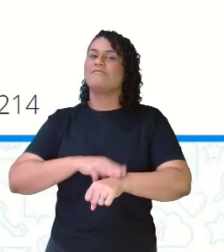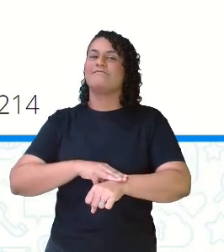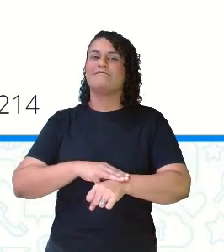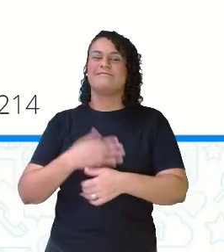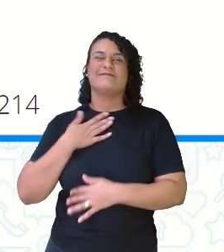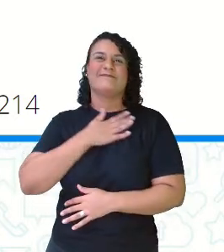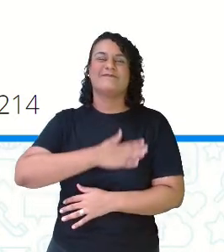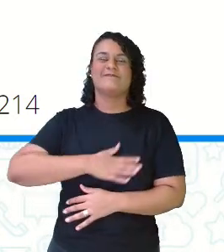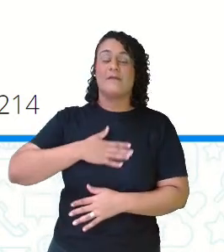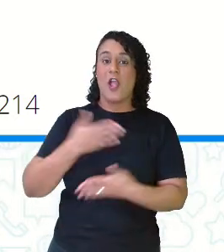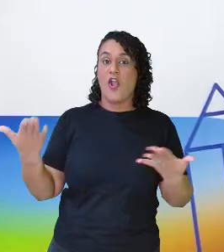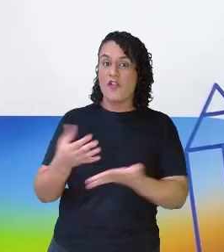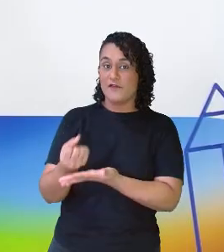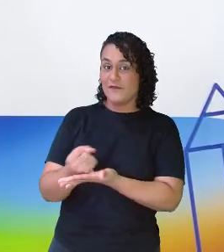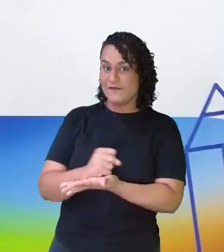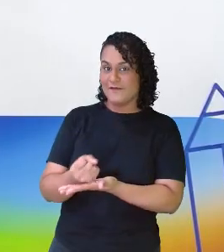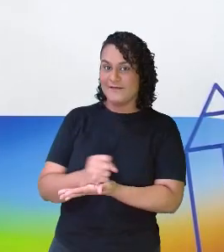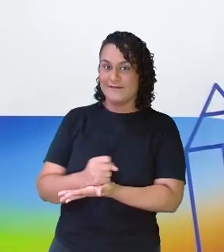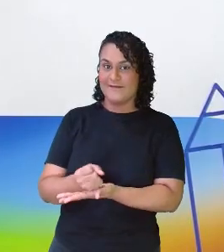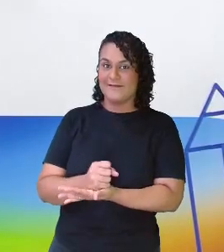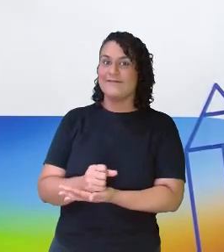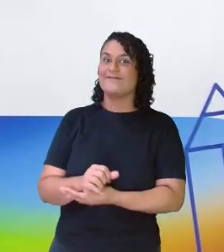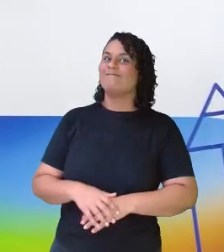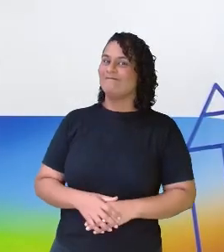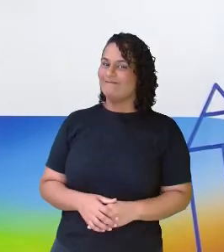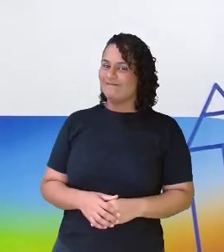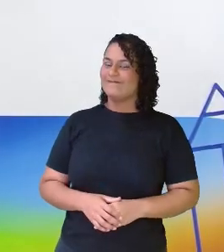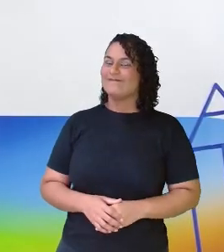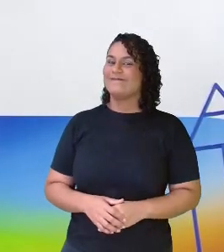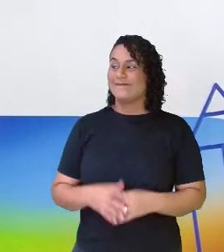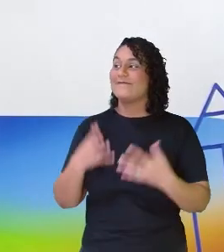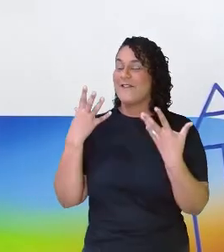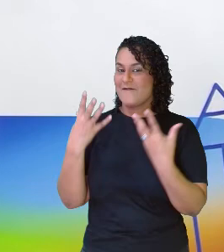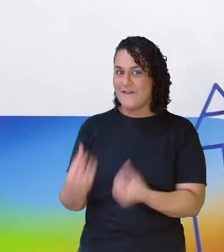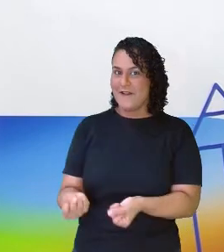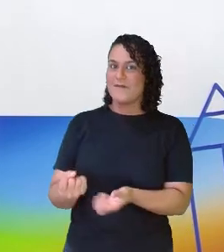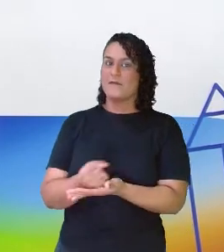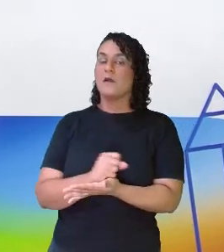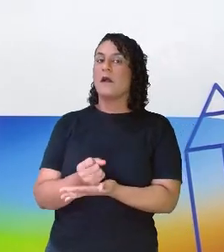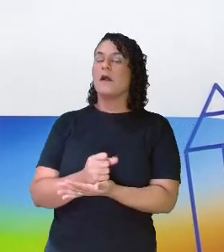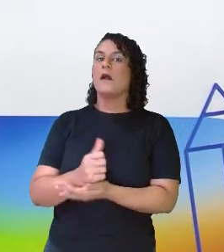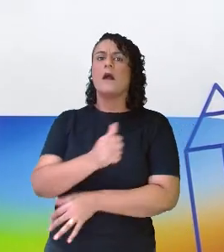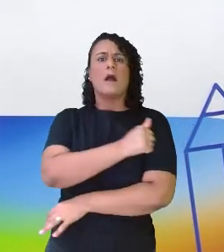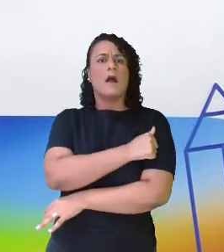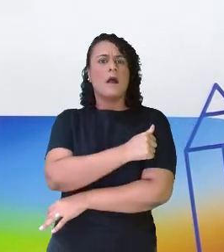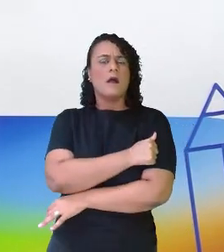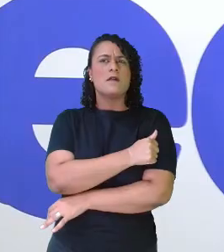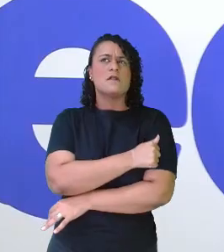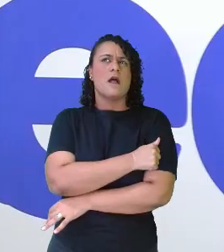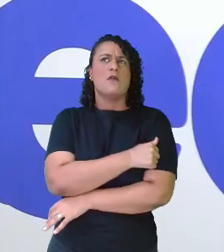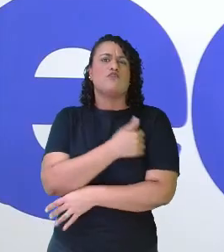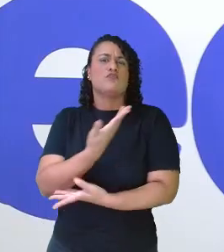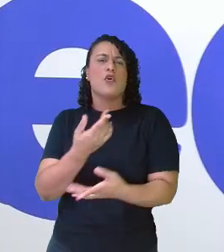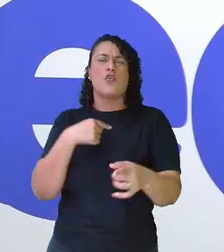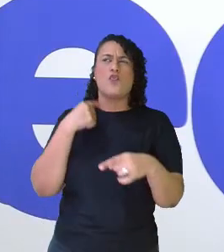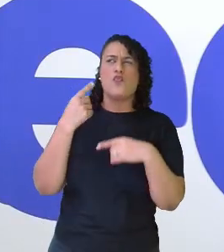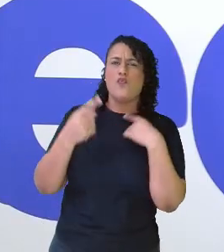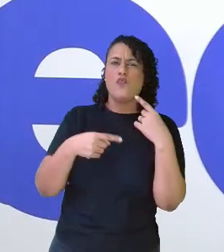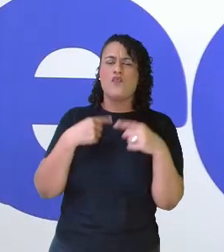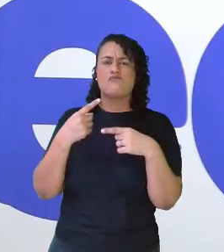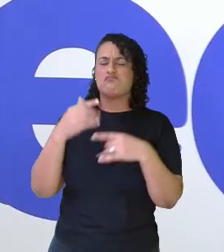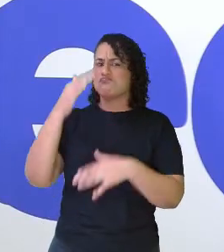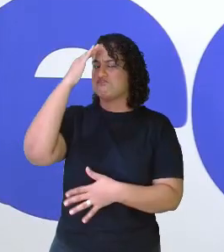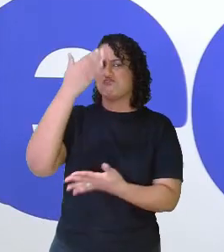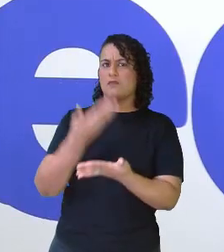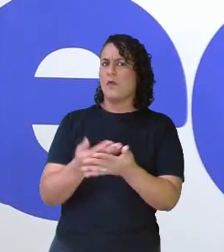vai jogar. Oba, vamos jogar. E aí, como é que dão os nossos estudantes? Ficaram com alguma dúvida? Bem, eu acredito